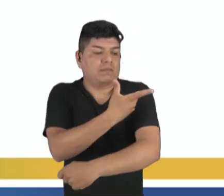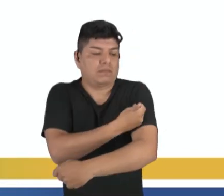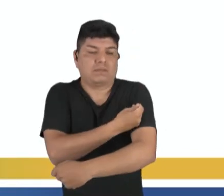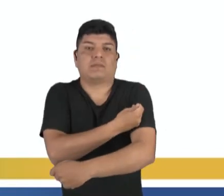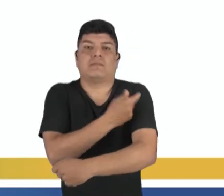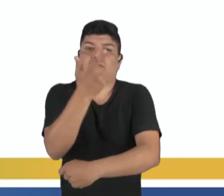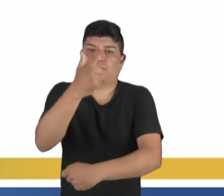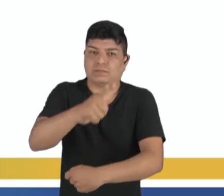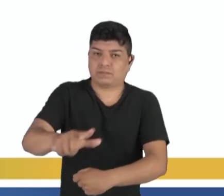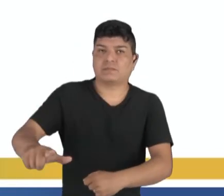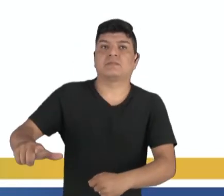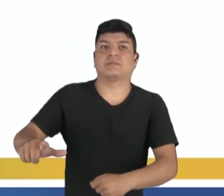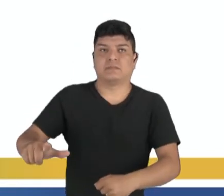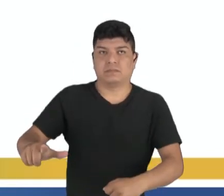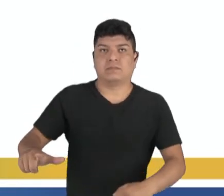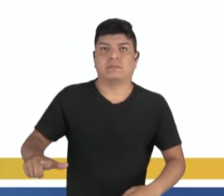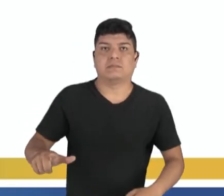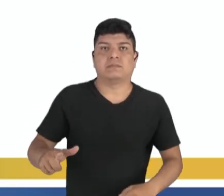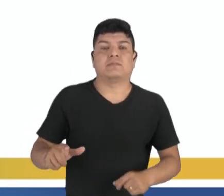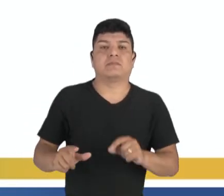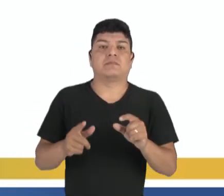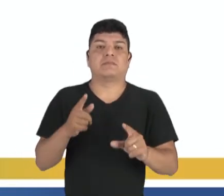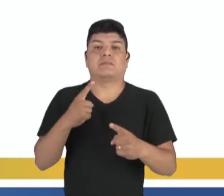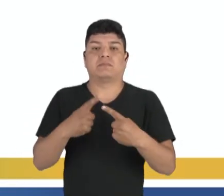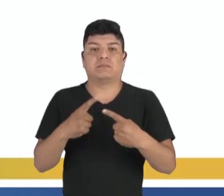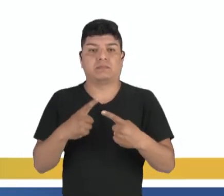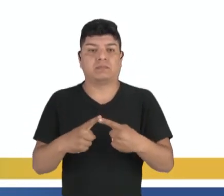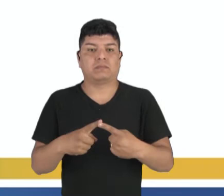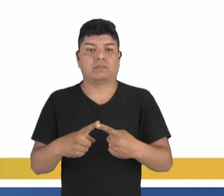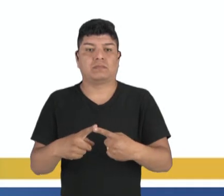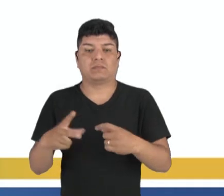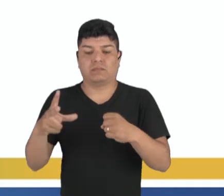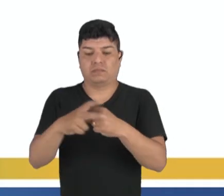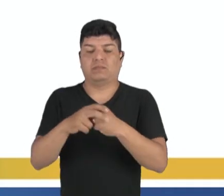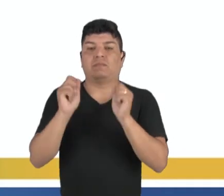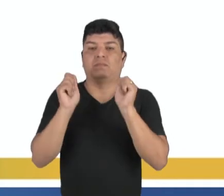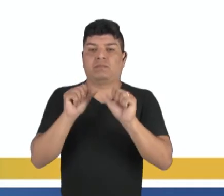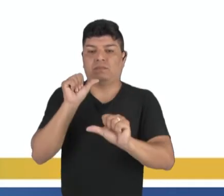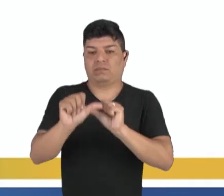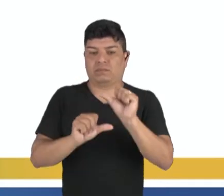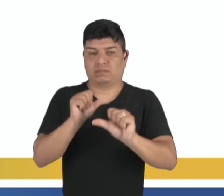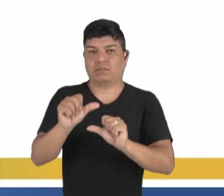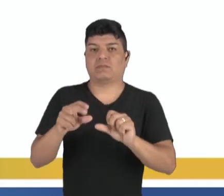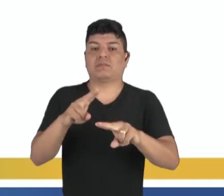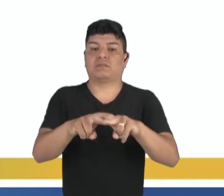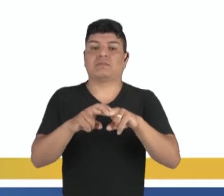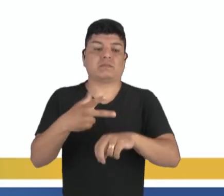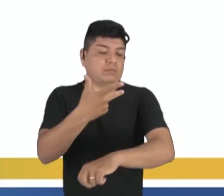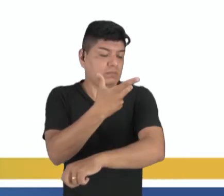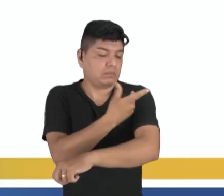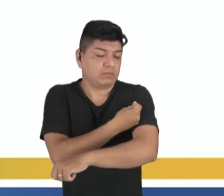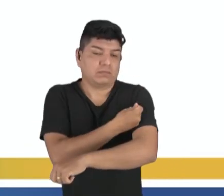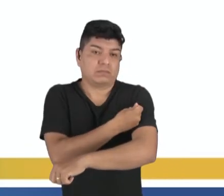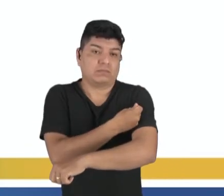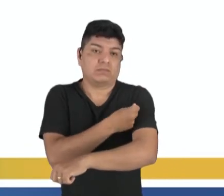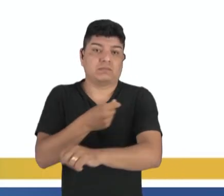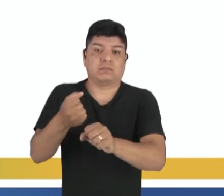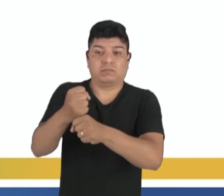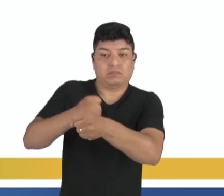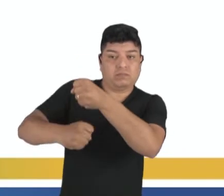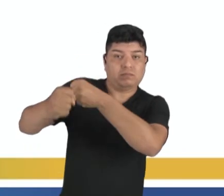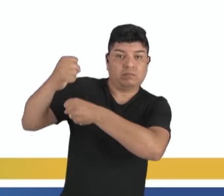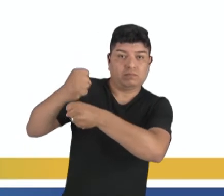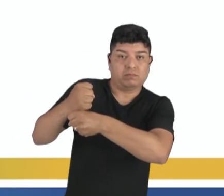de vacinas novamente, porque aquele vírus ele pode ter sofrido alguma modificação. E aí a vacina que você tomou pode ser que já não seja